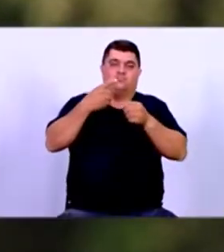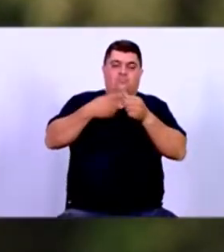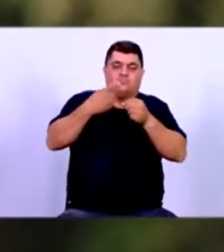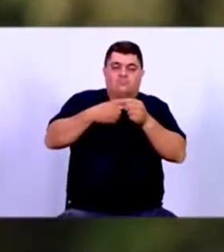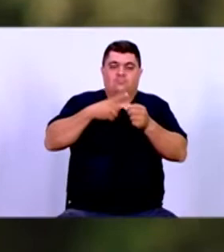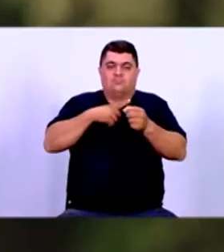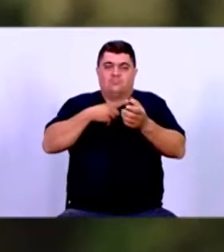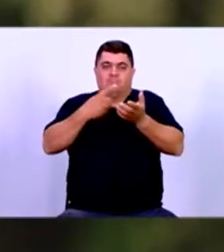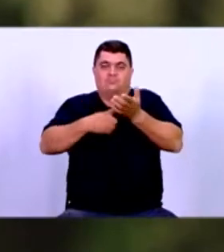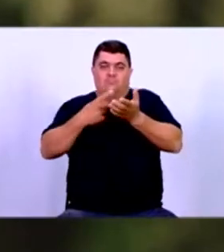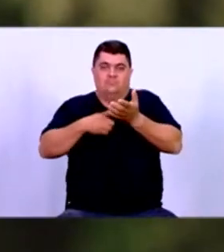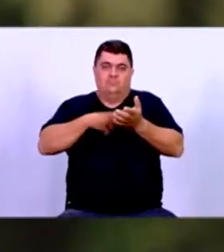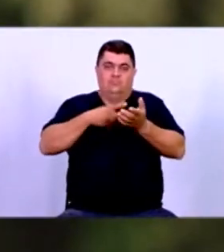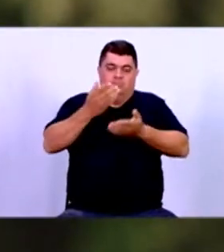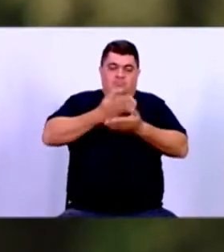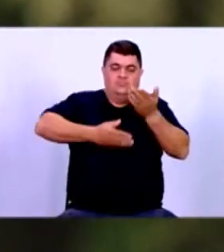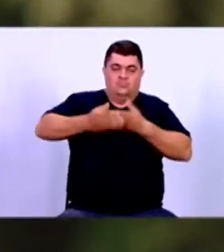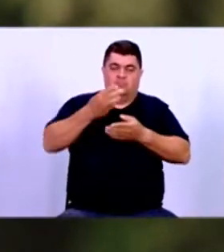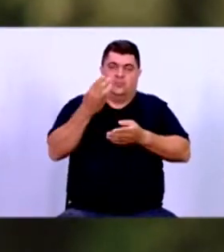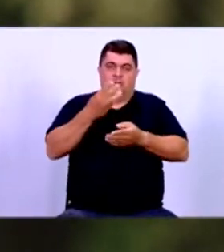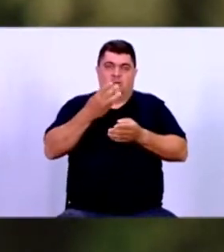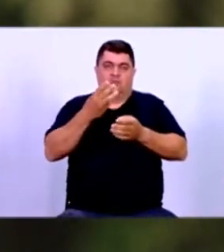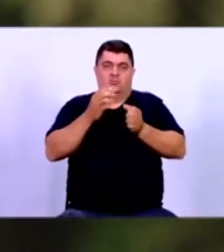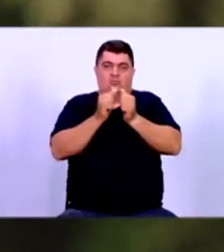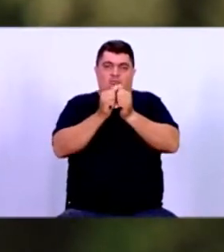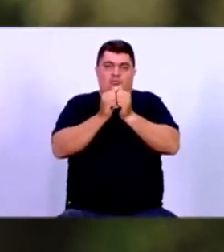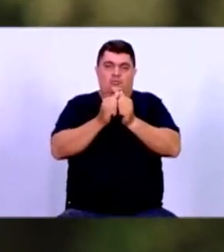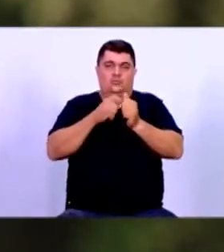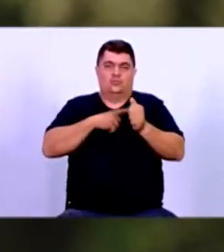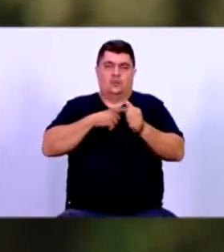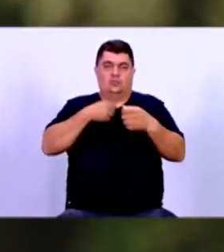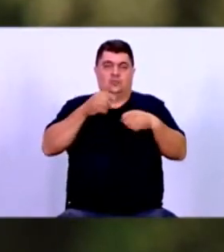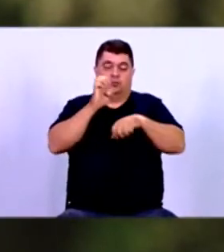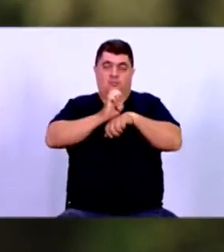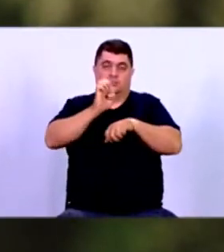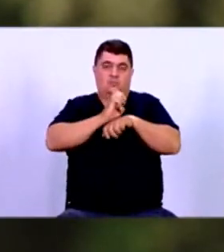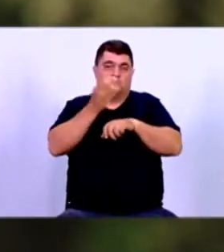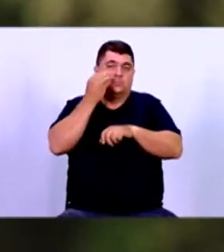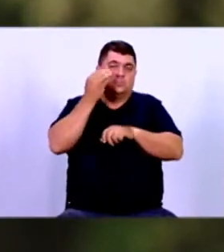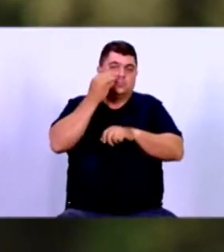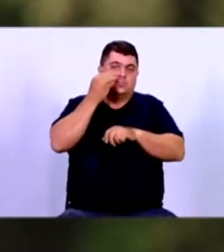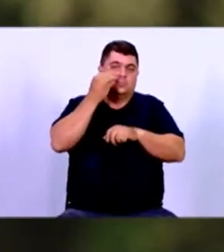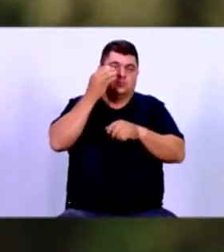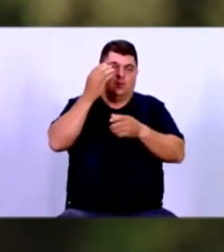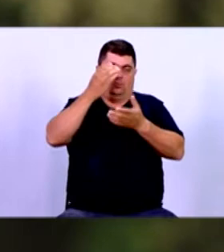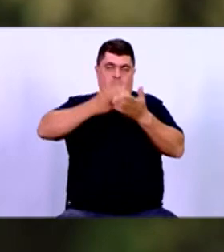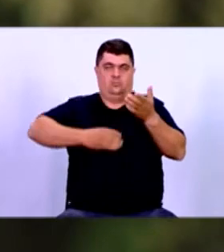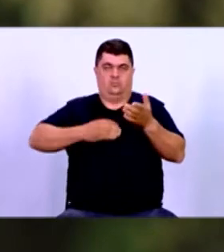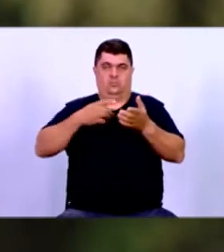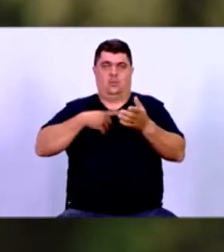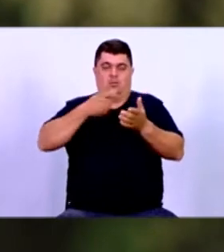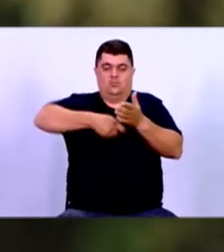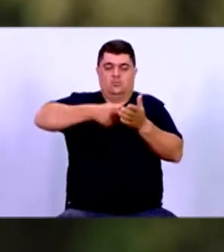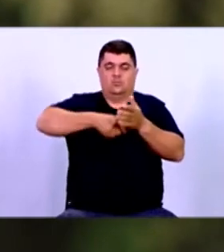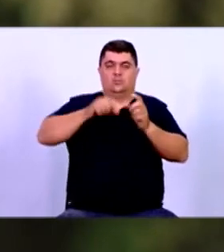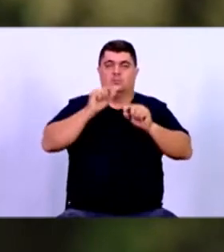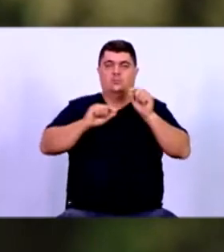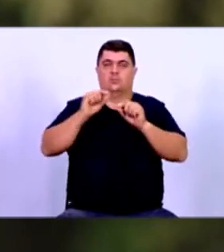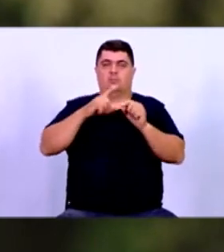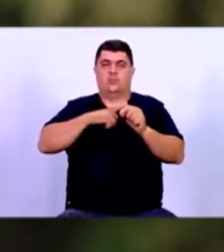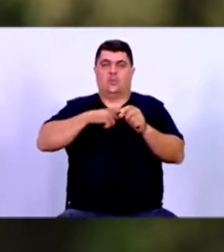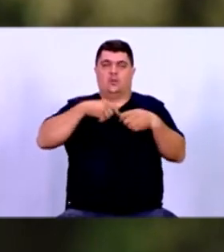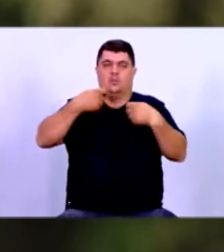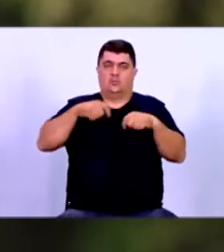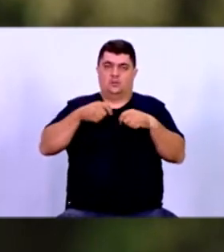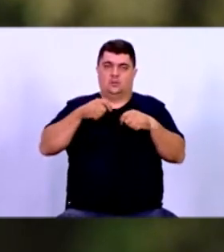a concedente. E esse termo de compromisso deve estar avistado pelo estagiário. E uma das suas obrigações também é que ele deve